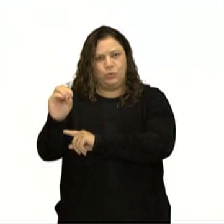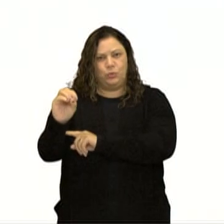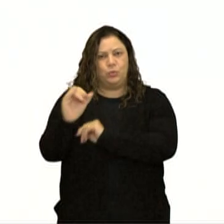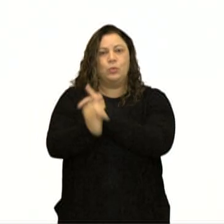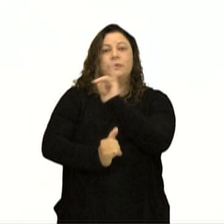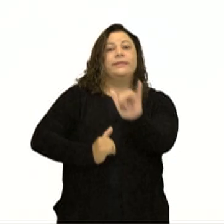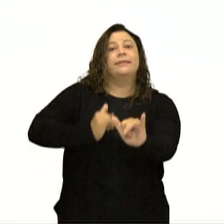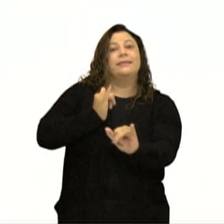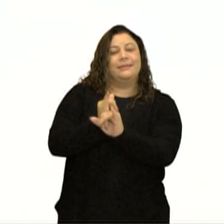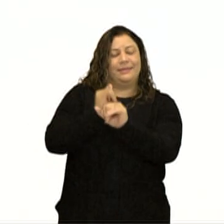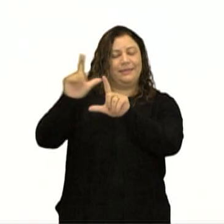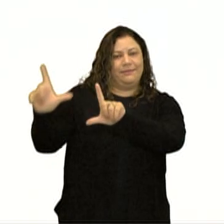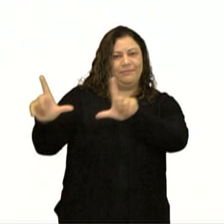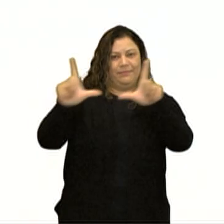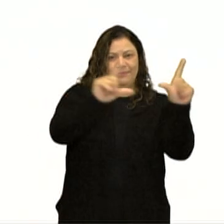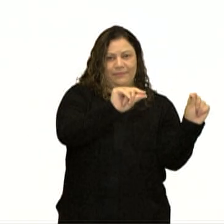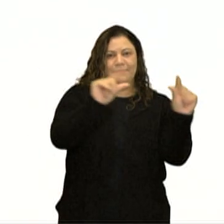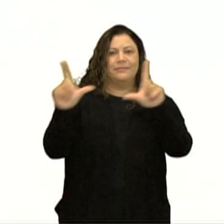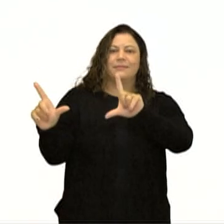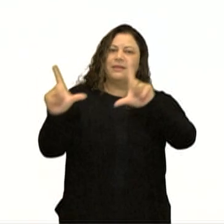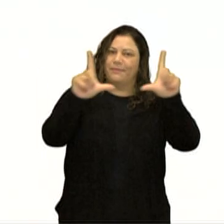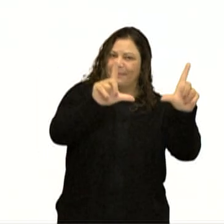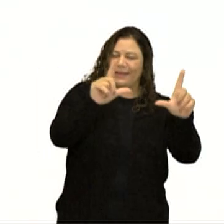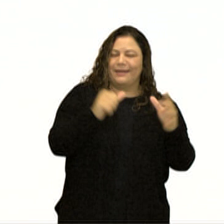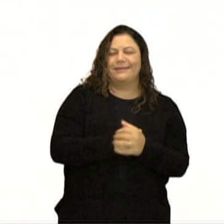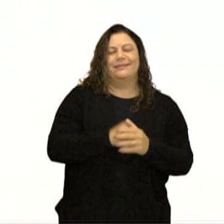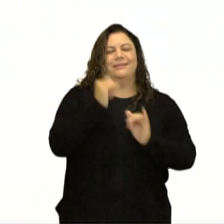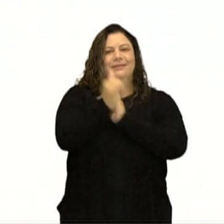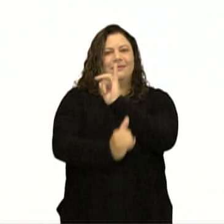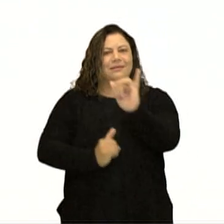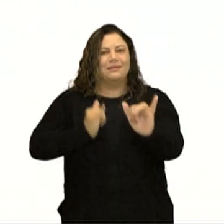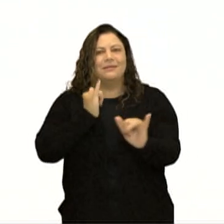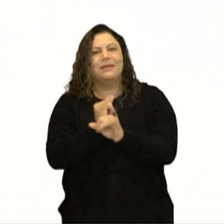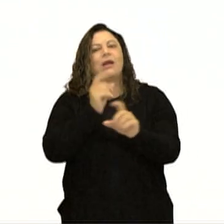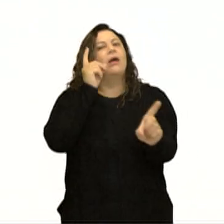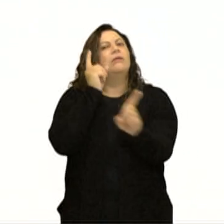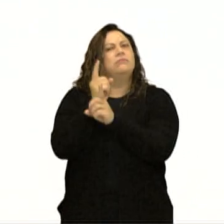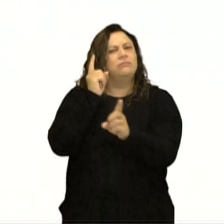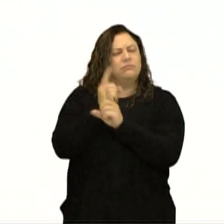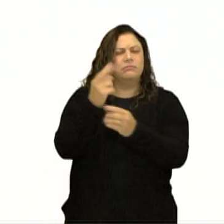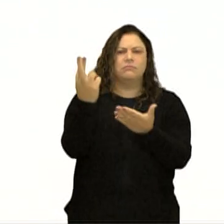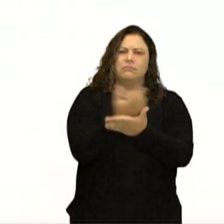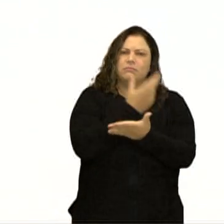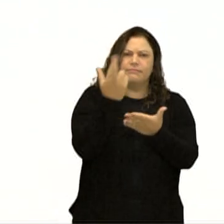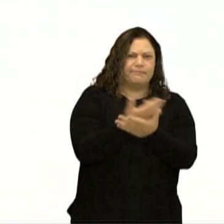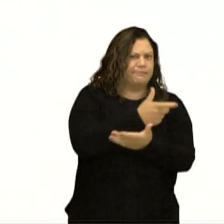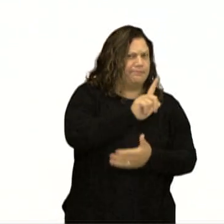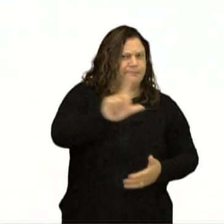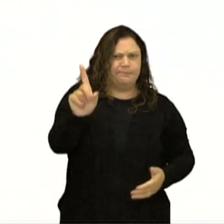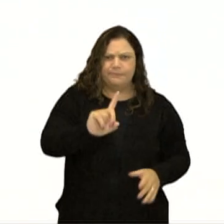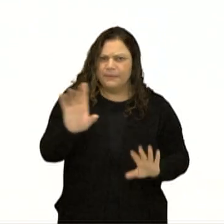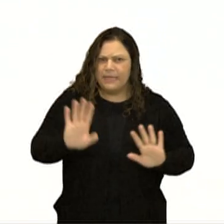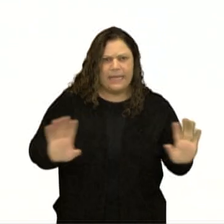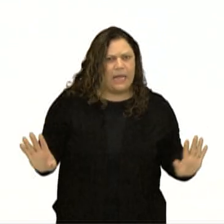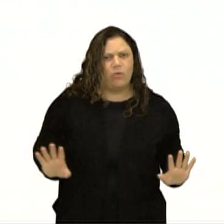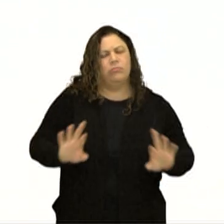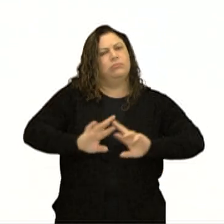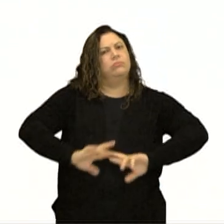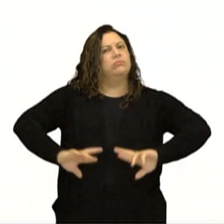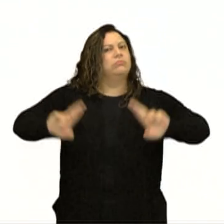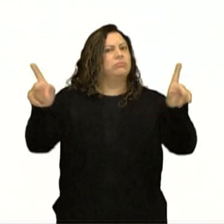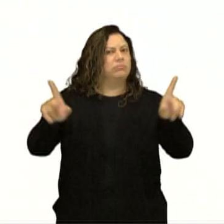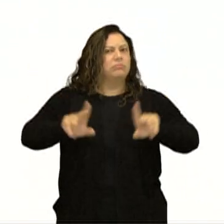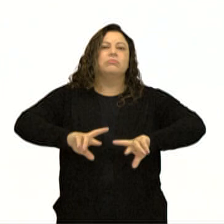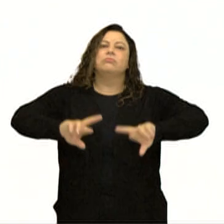uma página da internet, certo? Posso encontrar essa página na revista? Não, não vou encontrar desse jeito, porque eu tenho